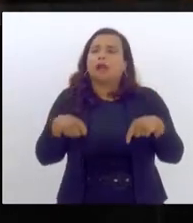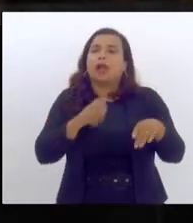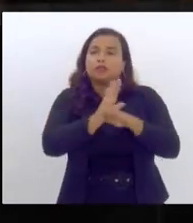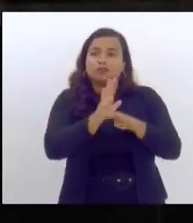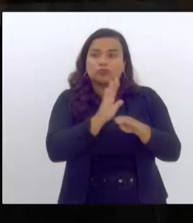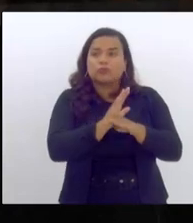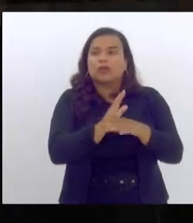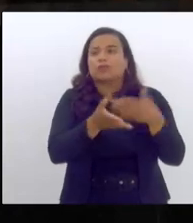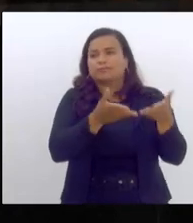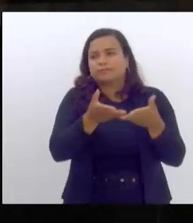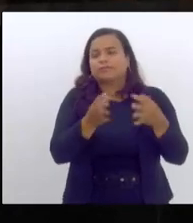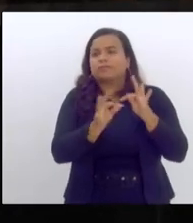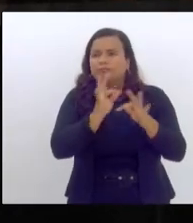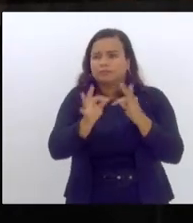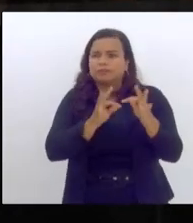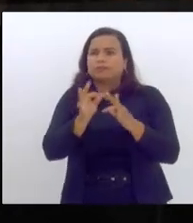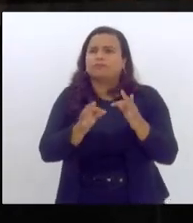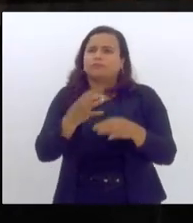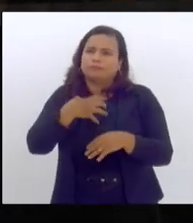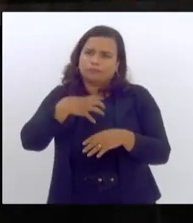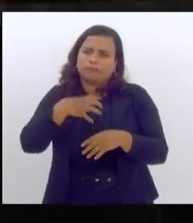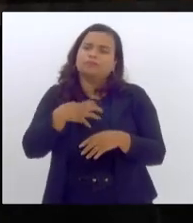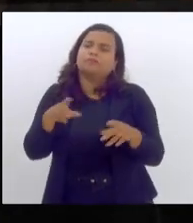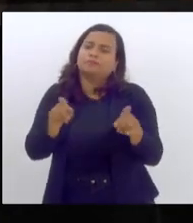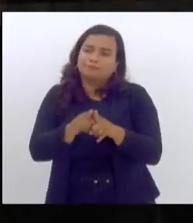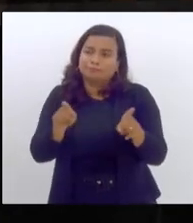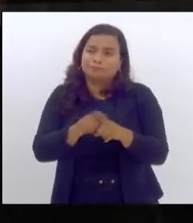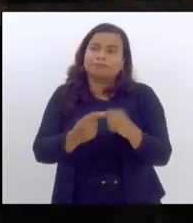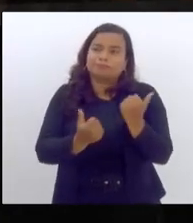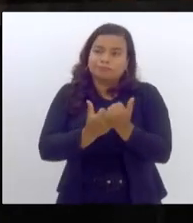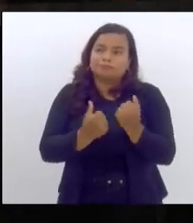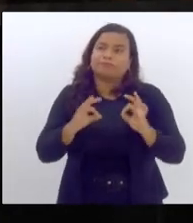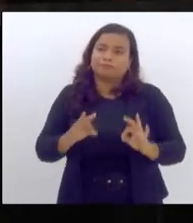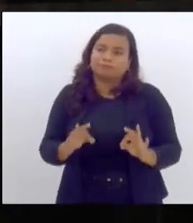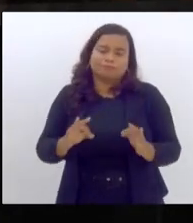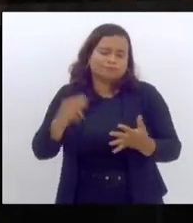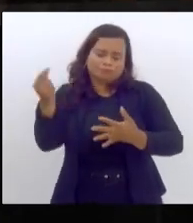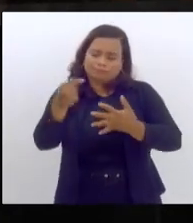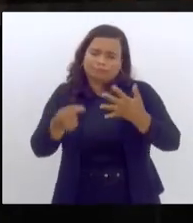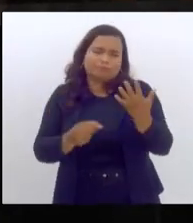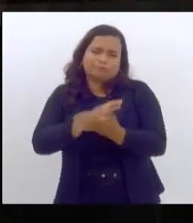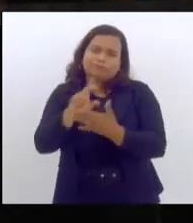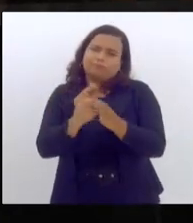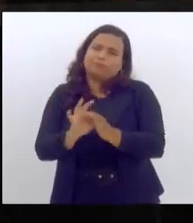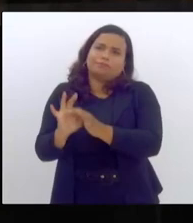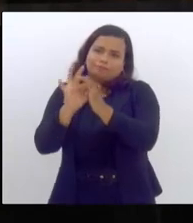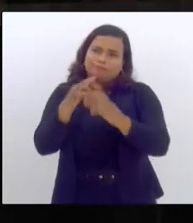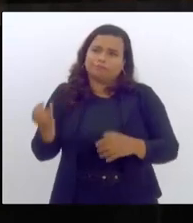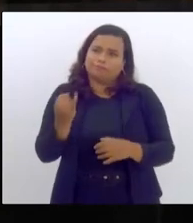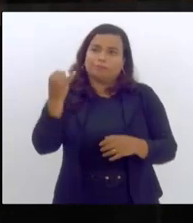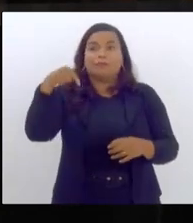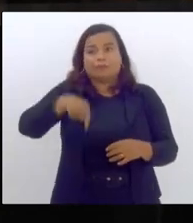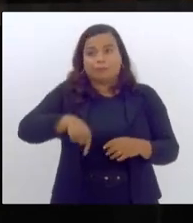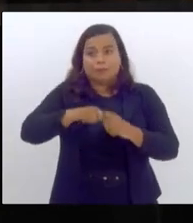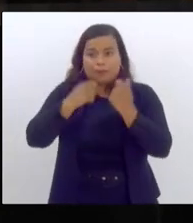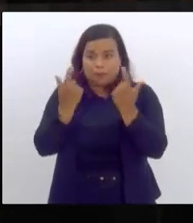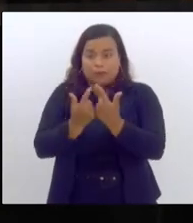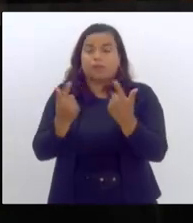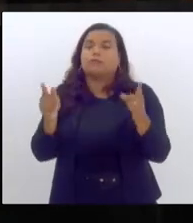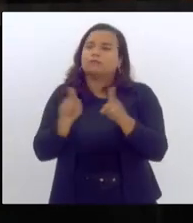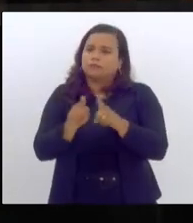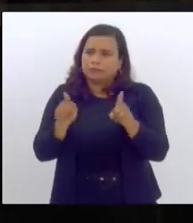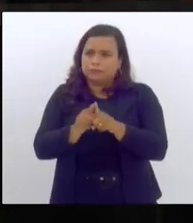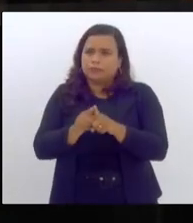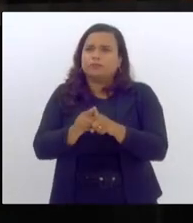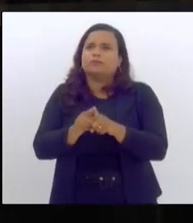ter o seu tratamento emocional também assegurado. Enfim, nós também apresentamos nessa casa, com vista ao